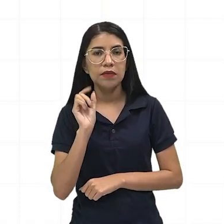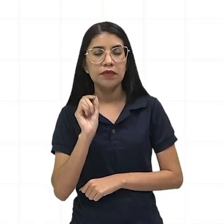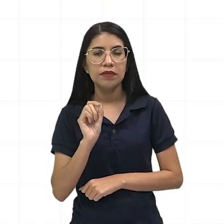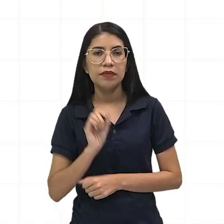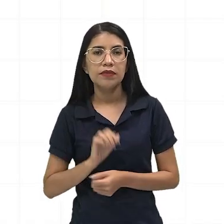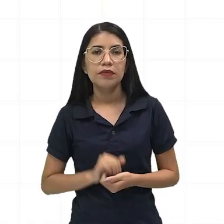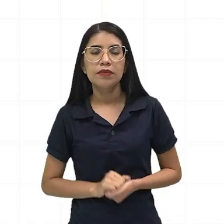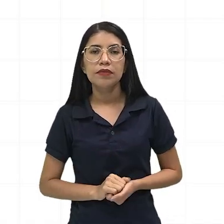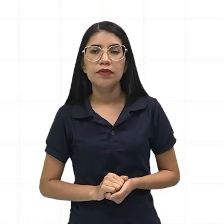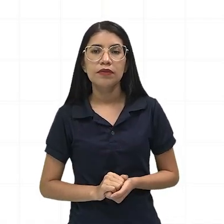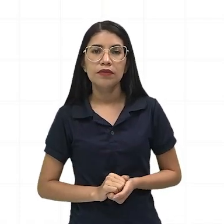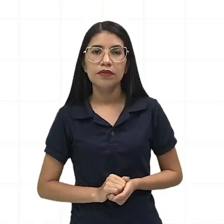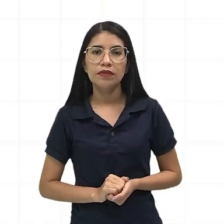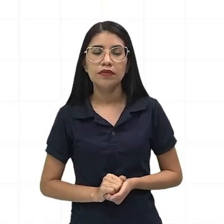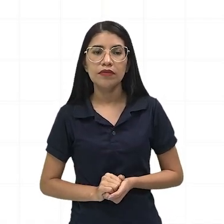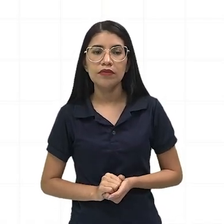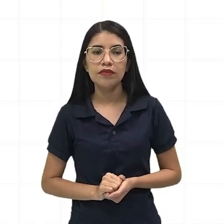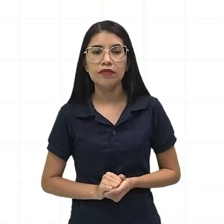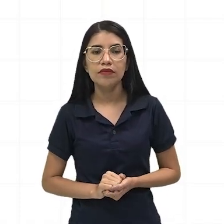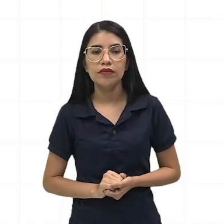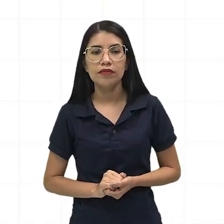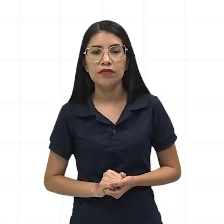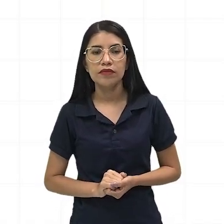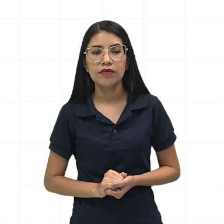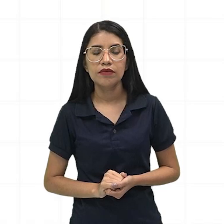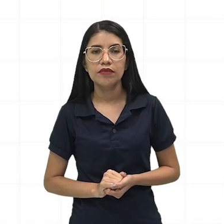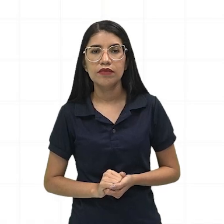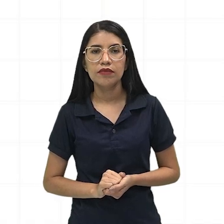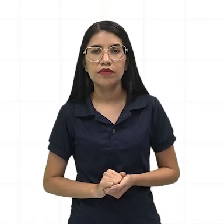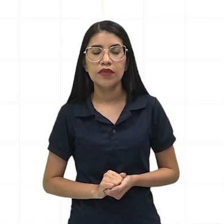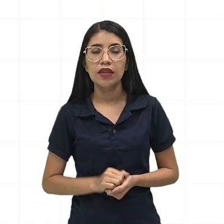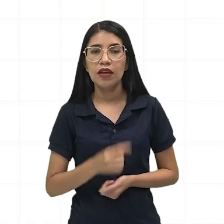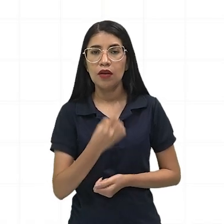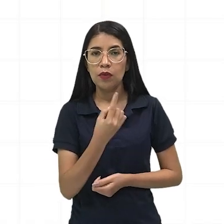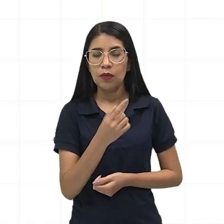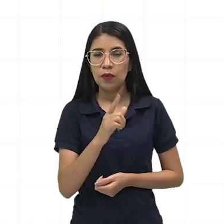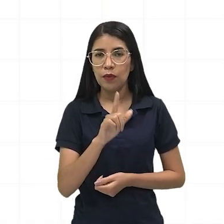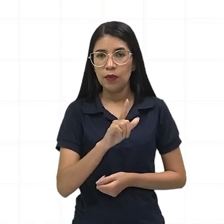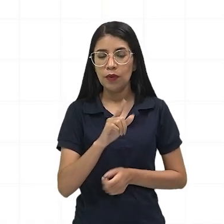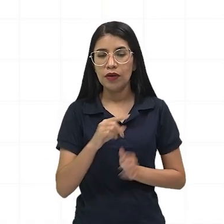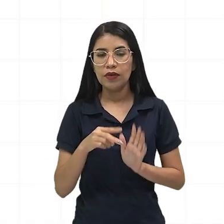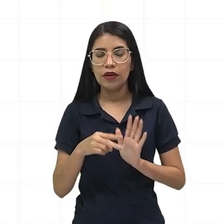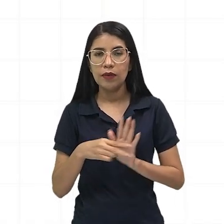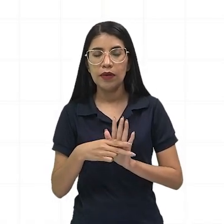né, 1 litro é igual a